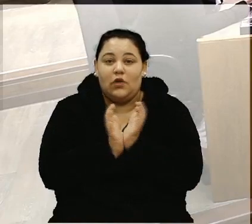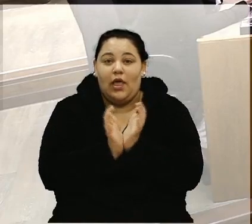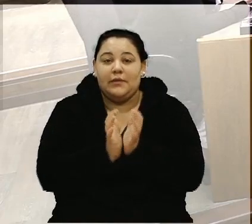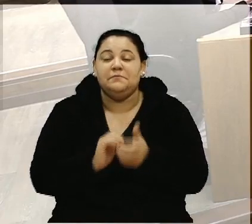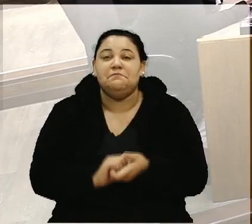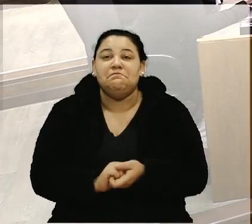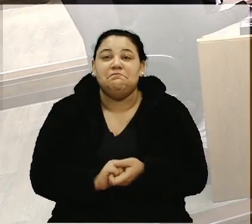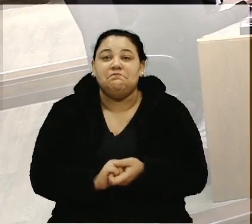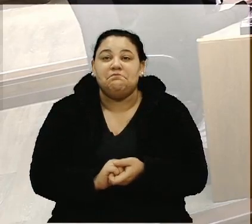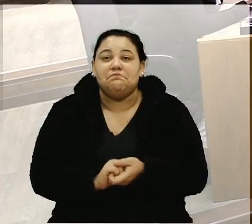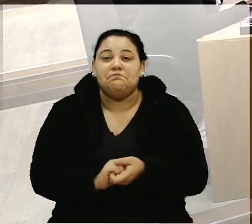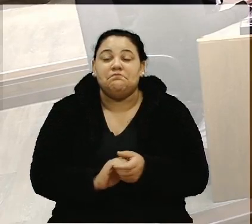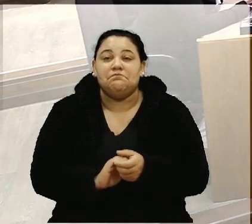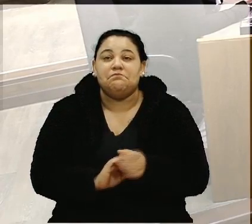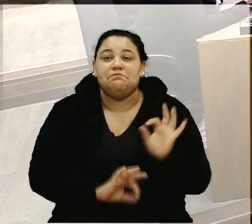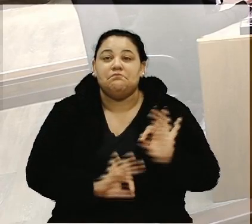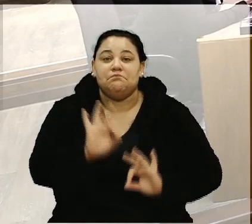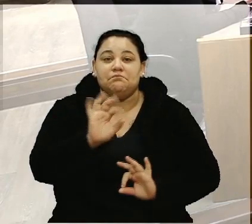Projeto de número